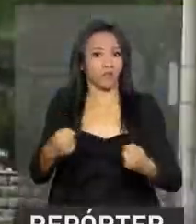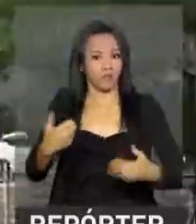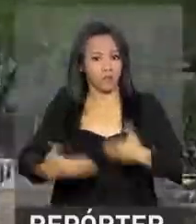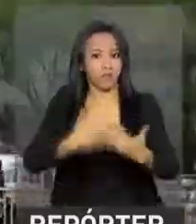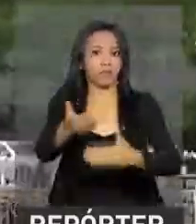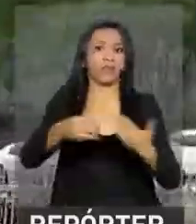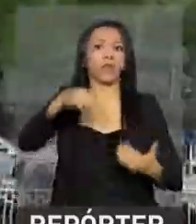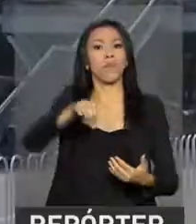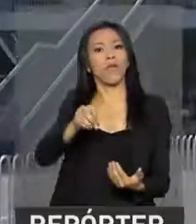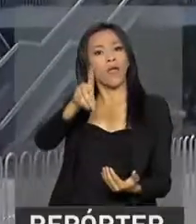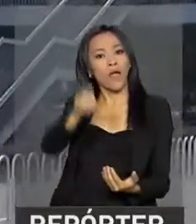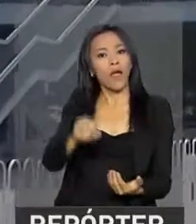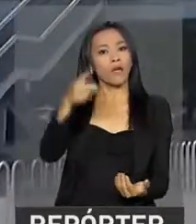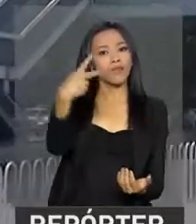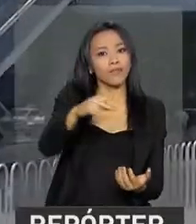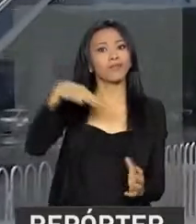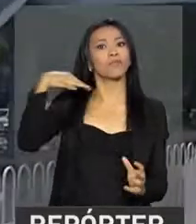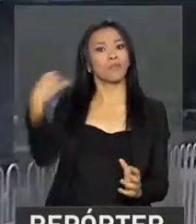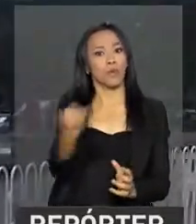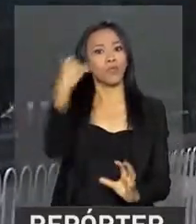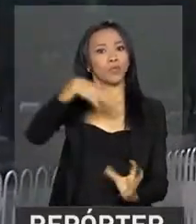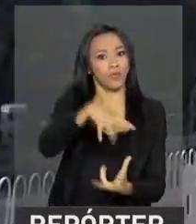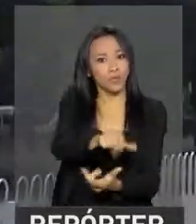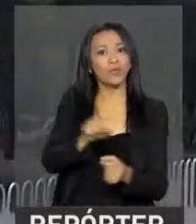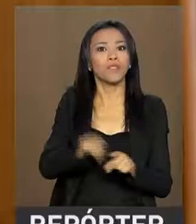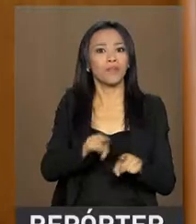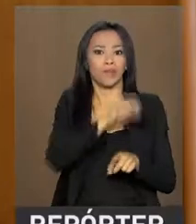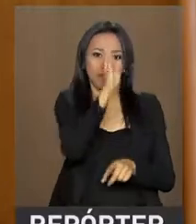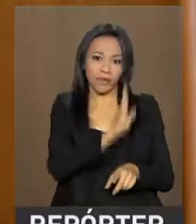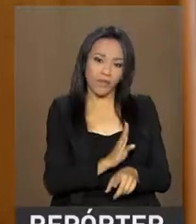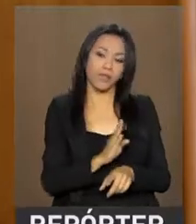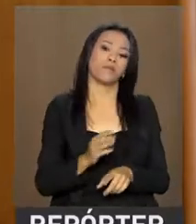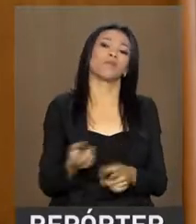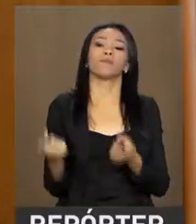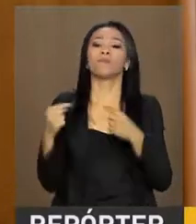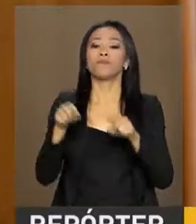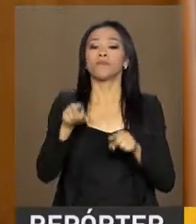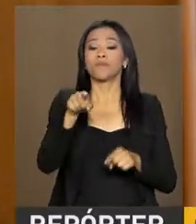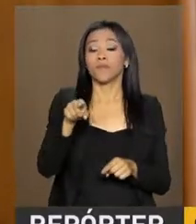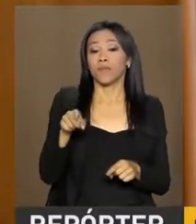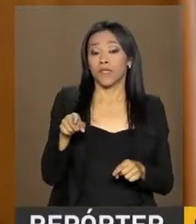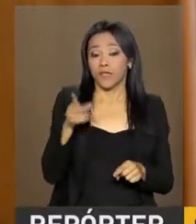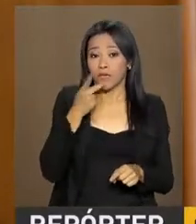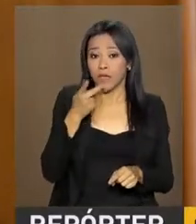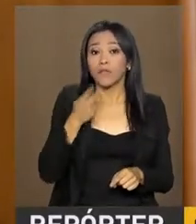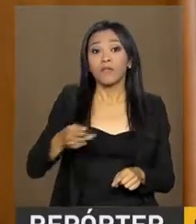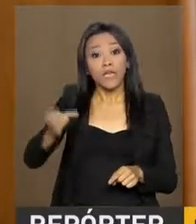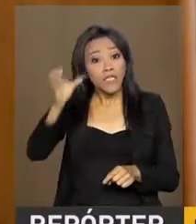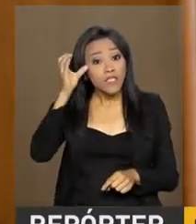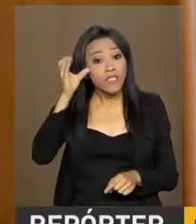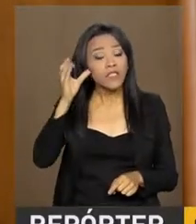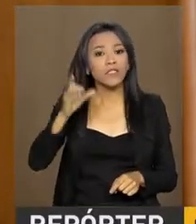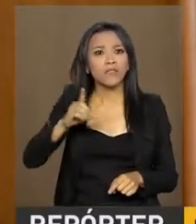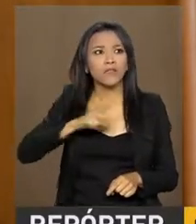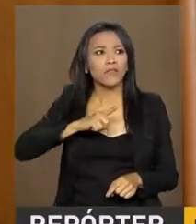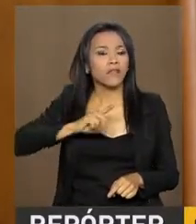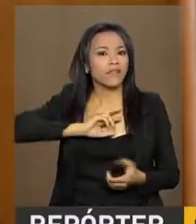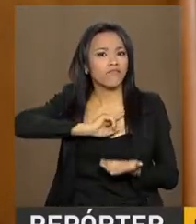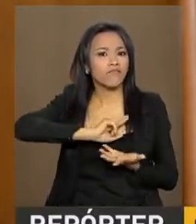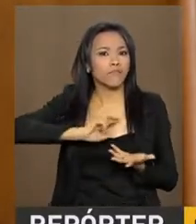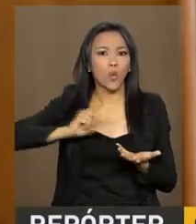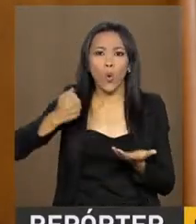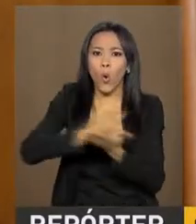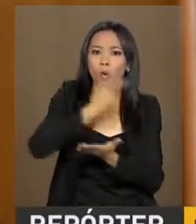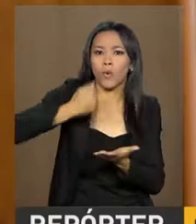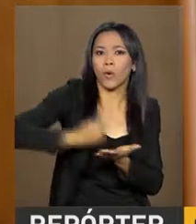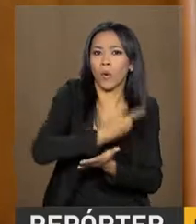mercado importante para o mundo e para o Brasil. Eles são grandes demandantes de commodities brasileiros, né?